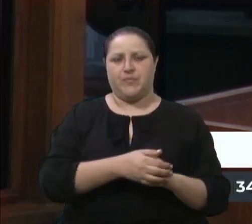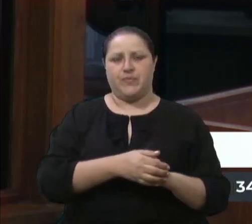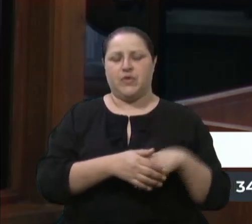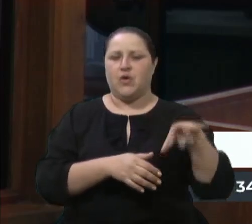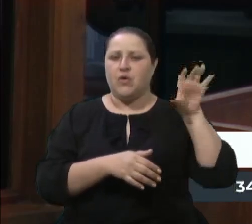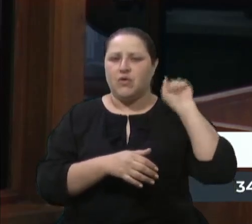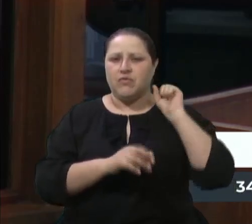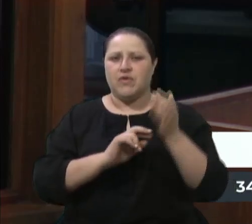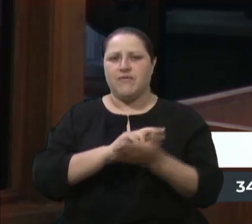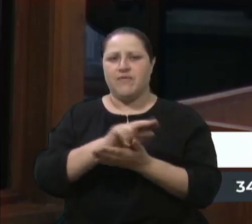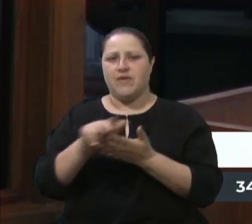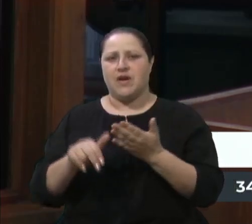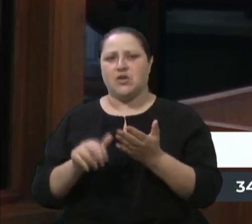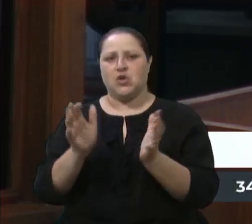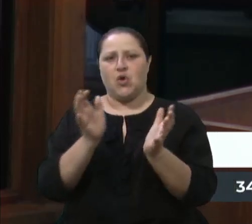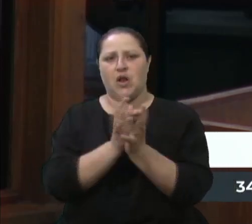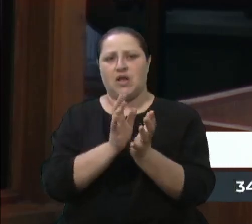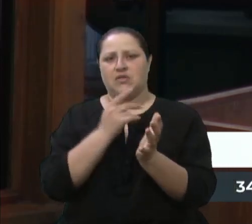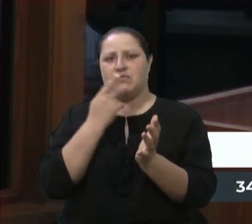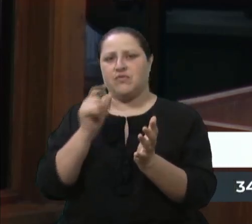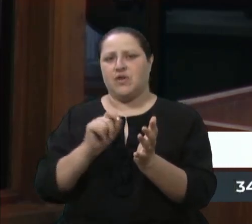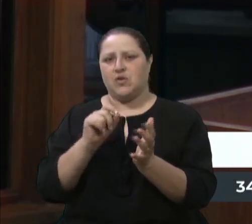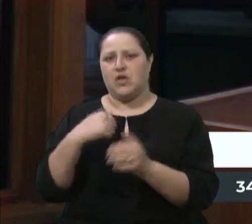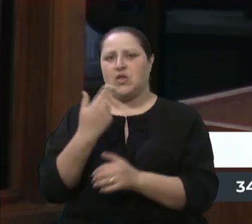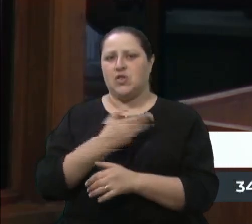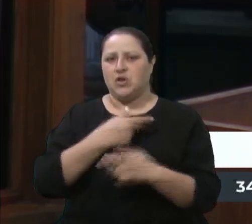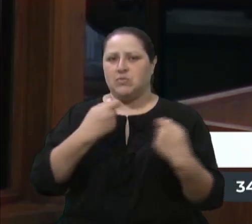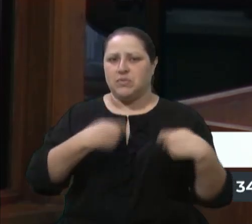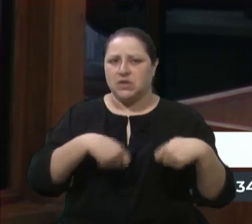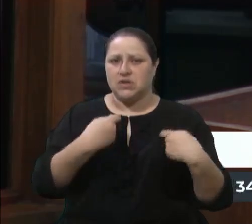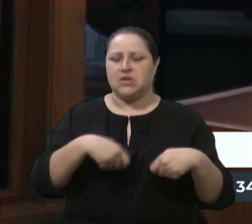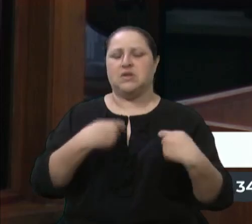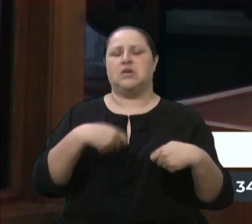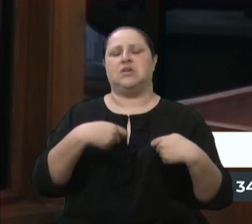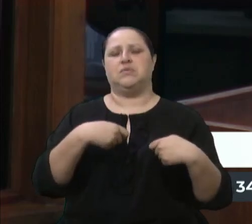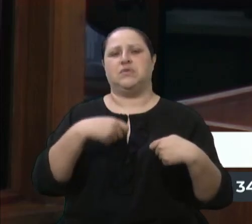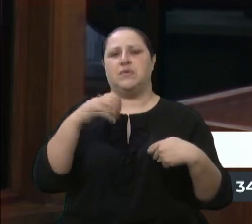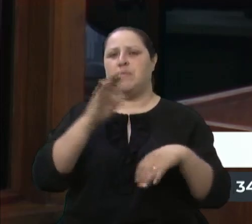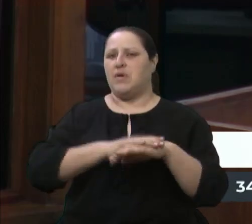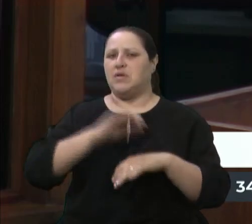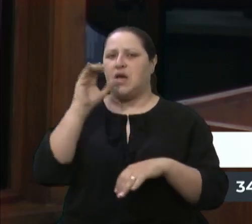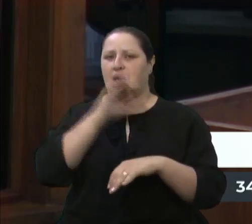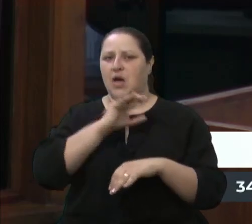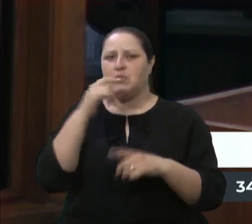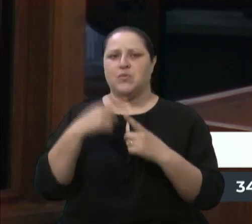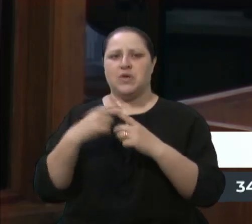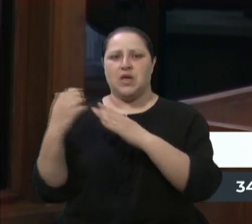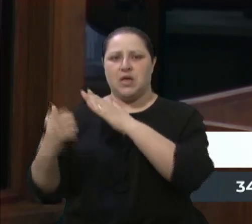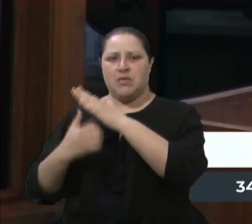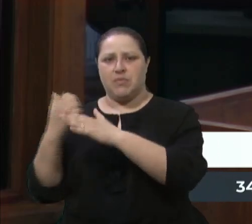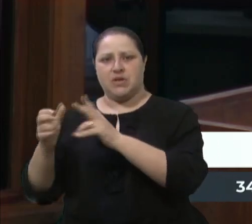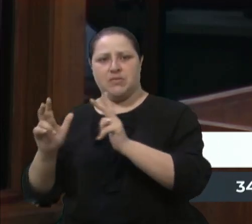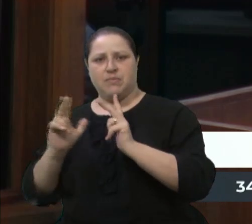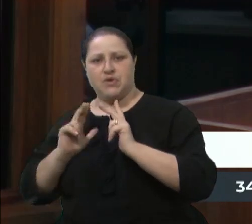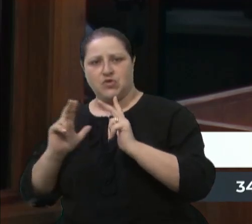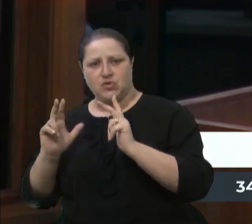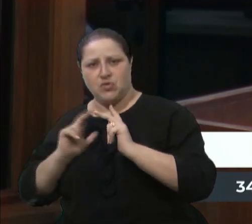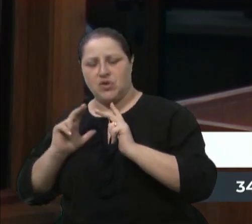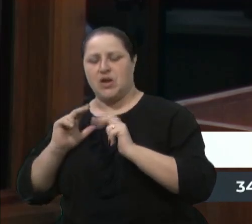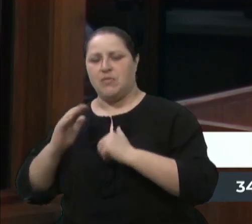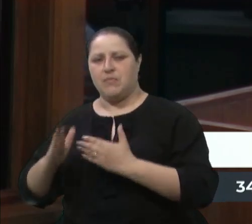colegas dizendo que nós precisamos agilizar, que com a iniciativa privada o processo vai ser mais